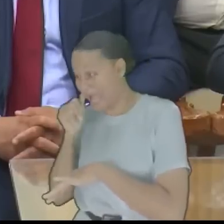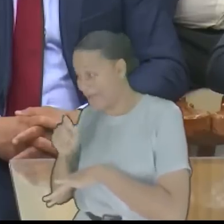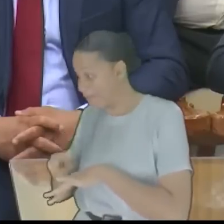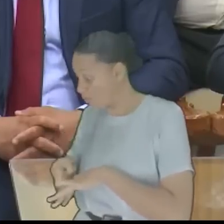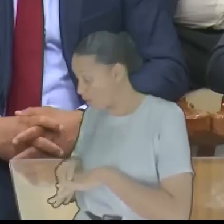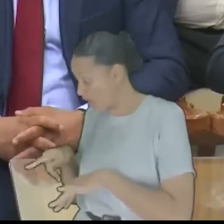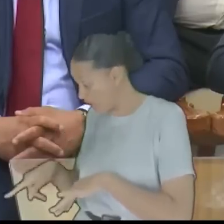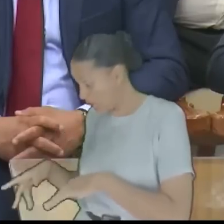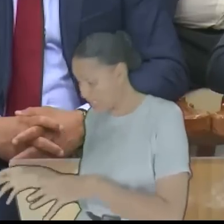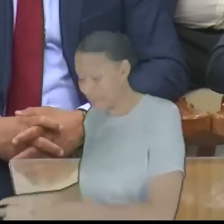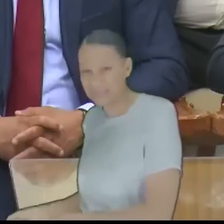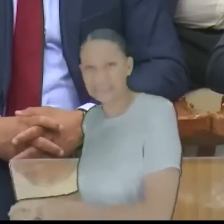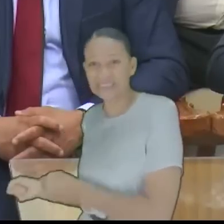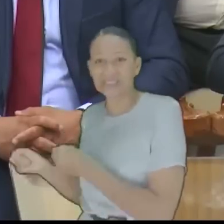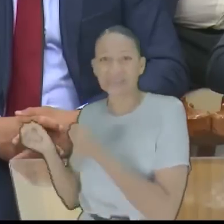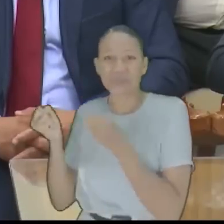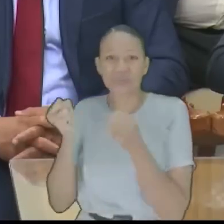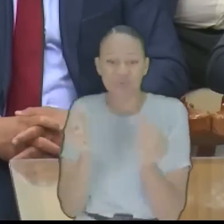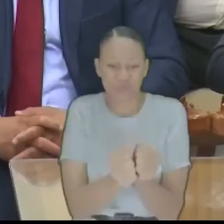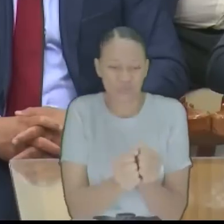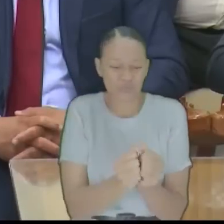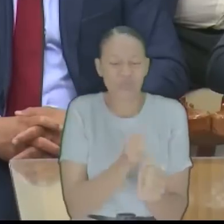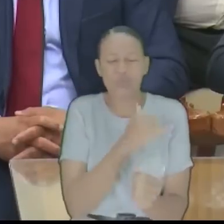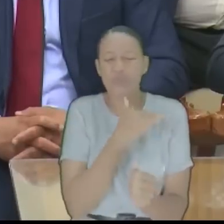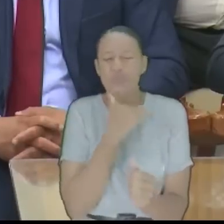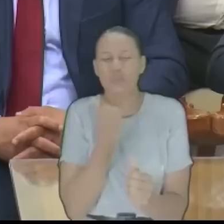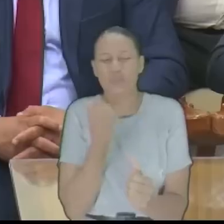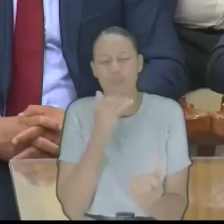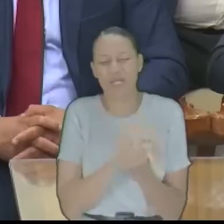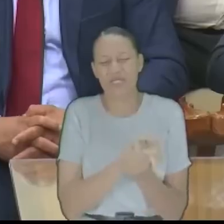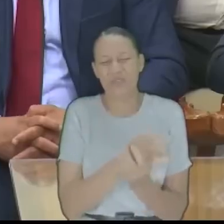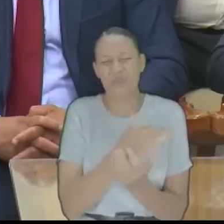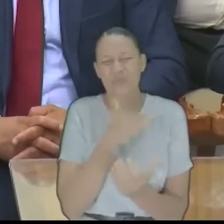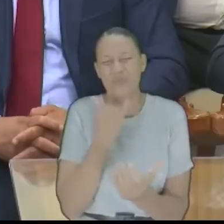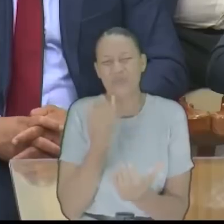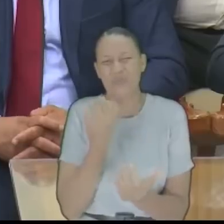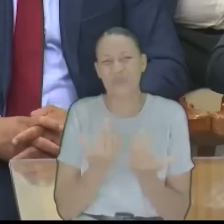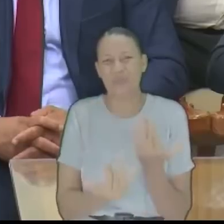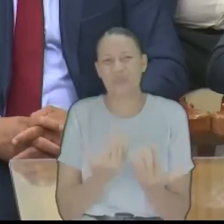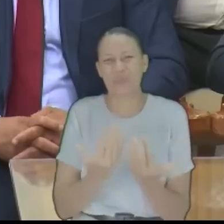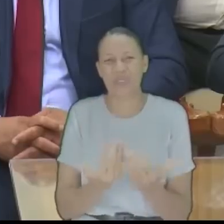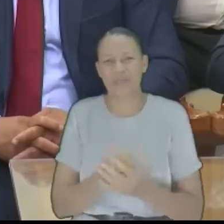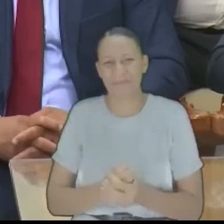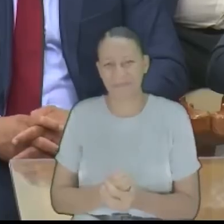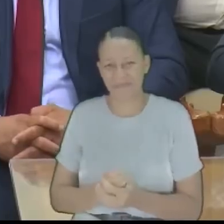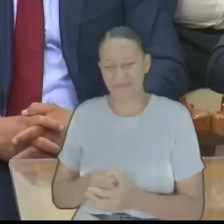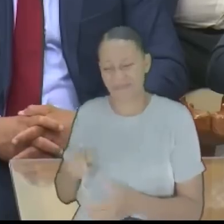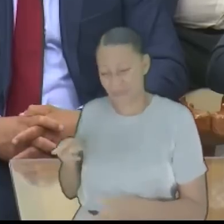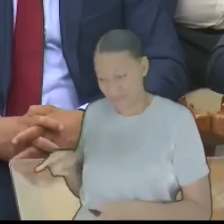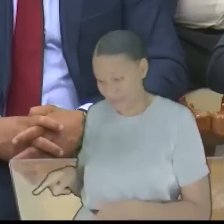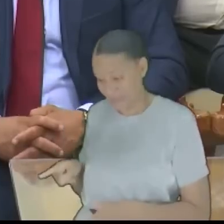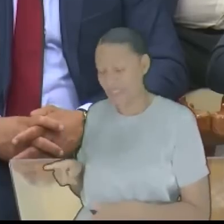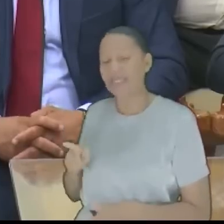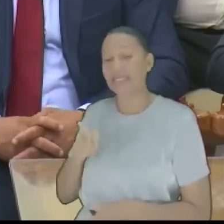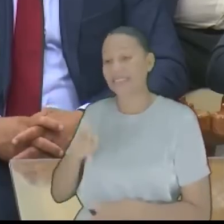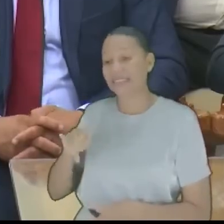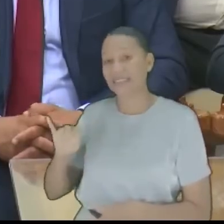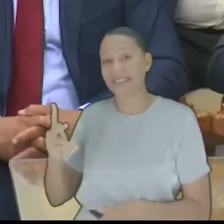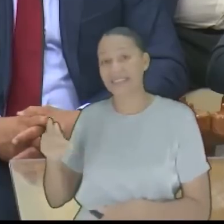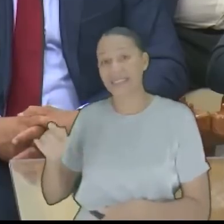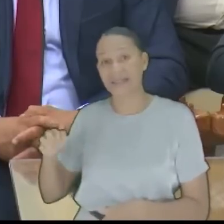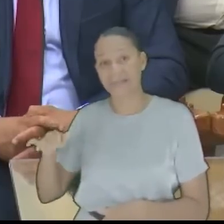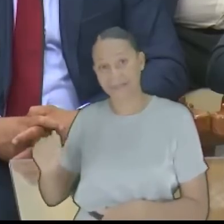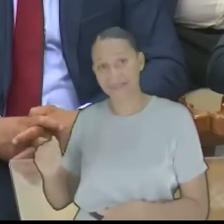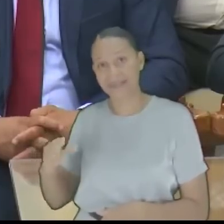queimada viva junto com o defunto. Aleluia. Quando o Guilherme Carrey chegou